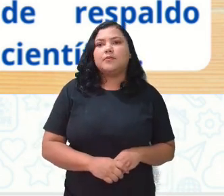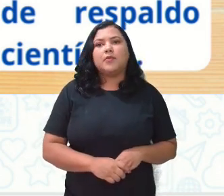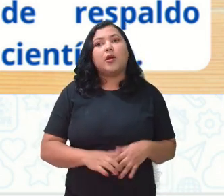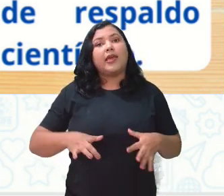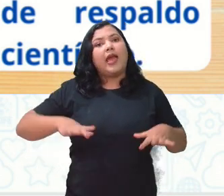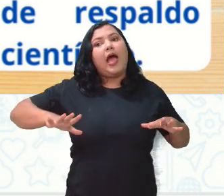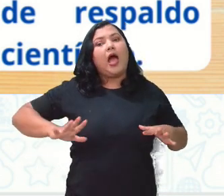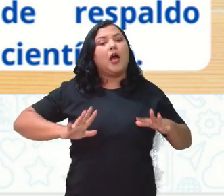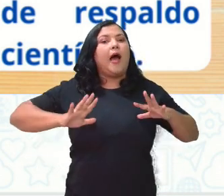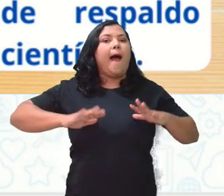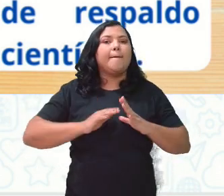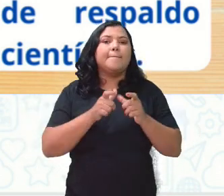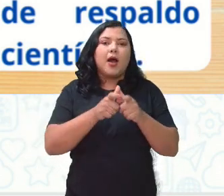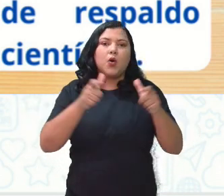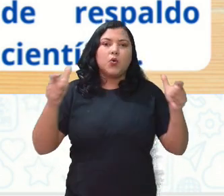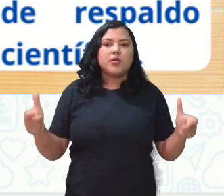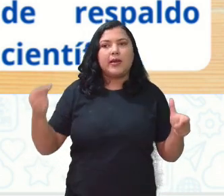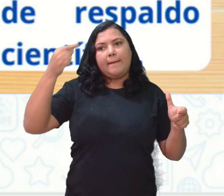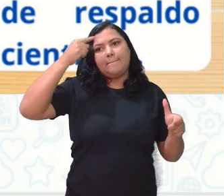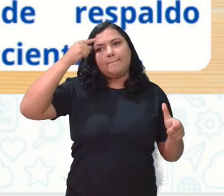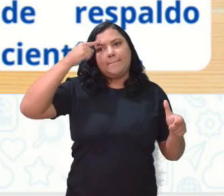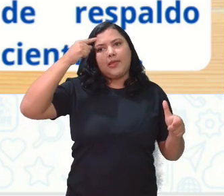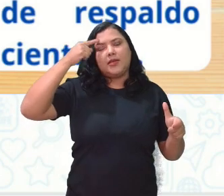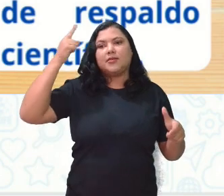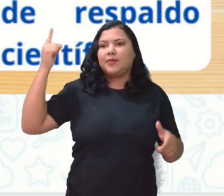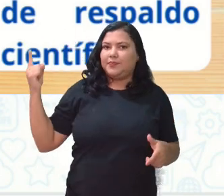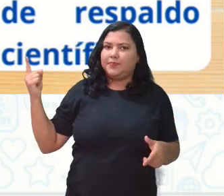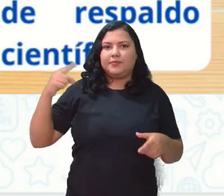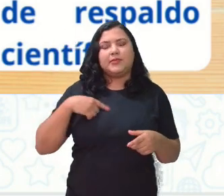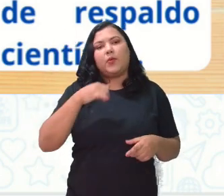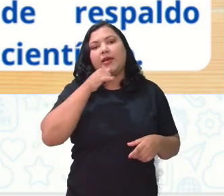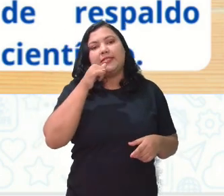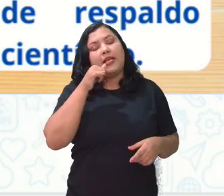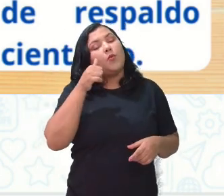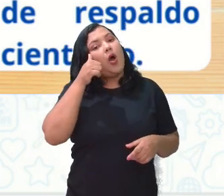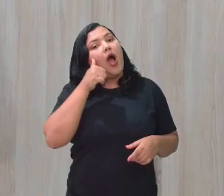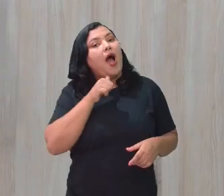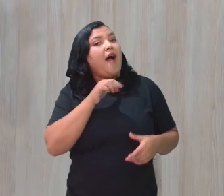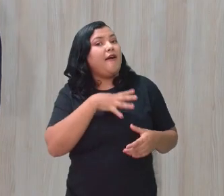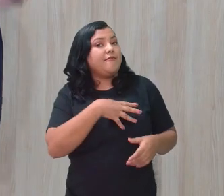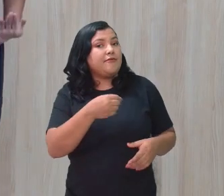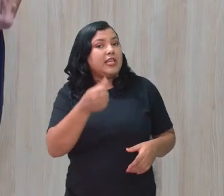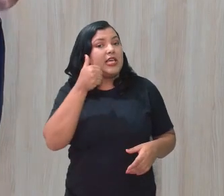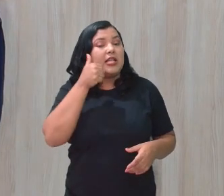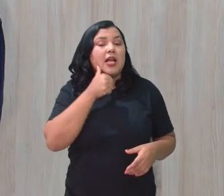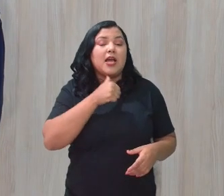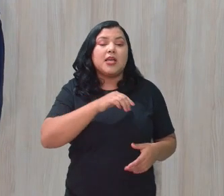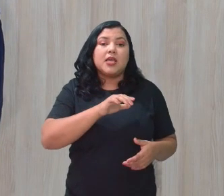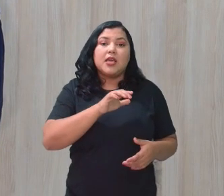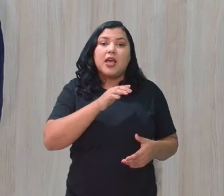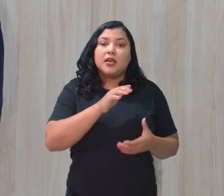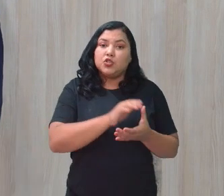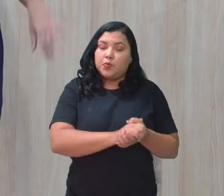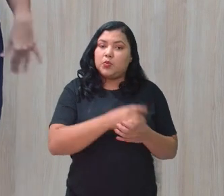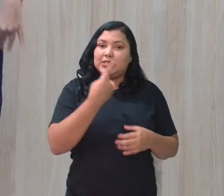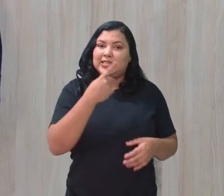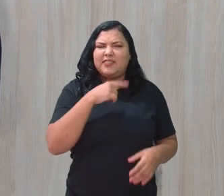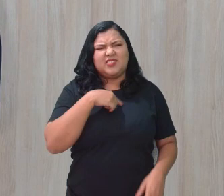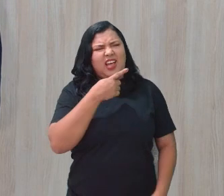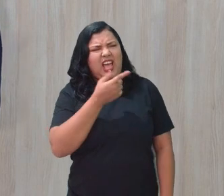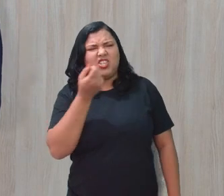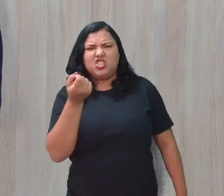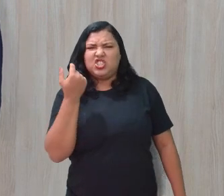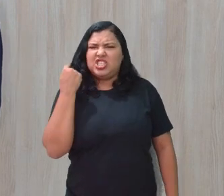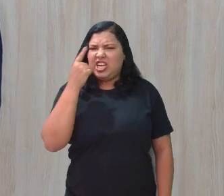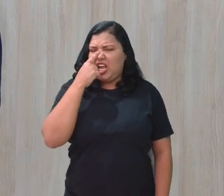da opinião da maioria. Como, por exemplo, o argumento da filha e da mãe, que aquele nariz era esquisito, que